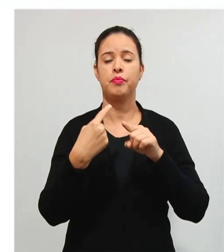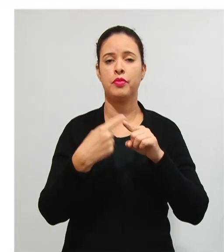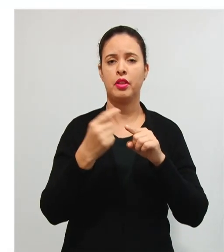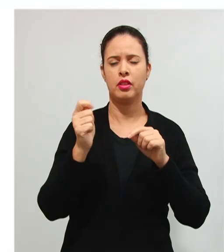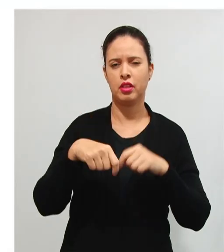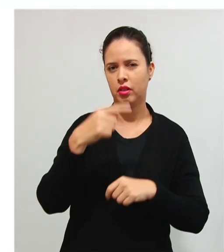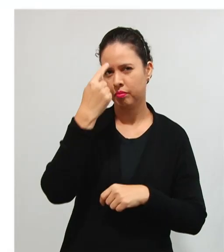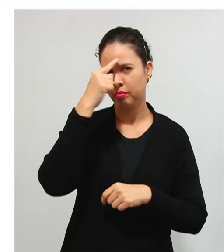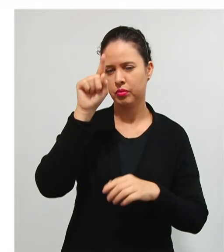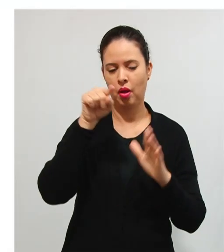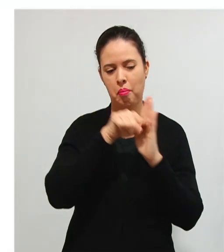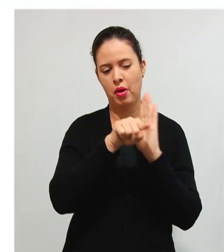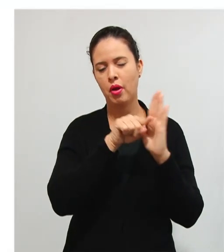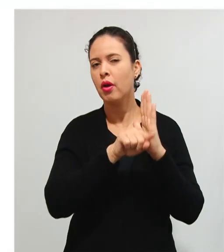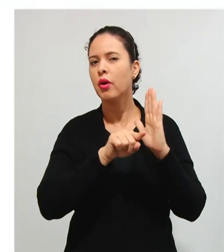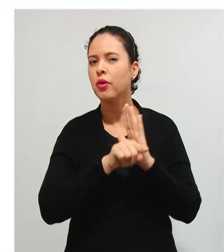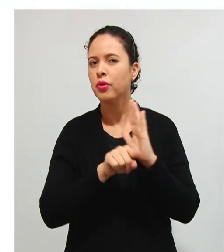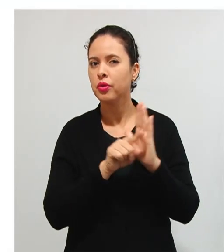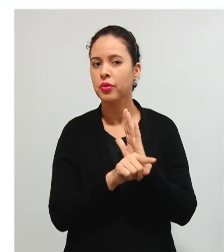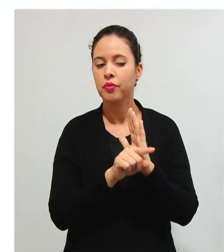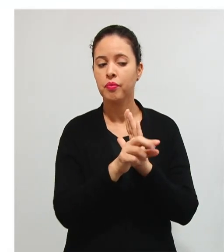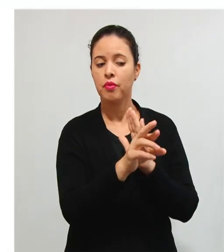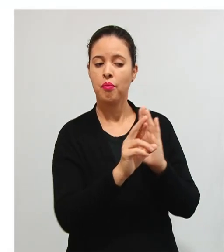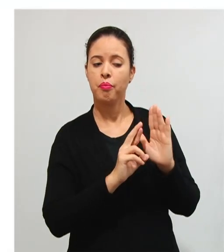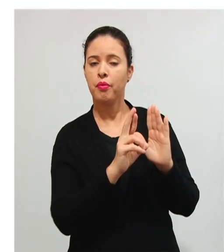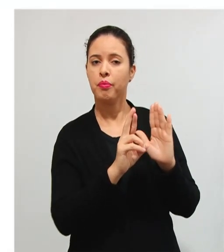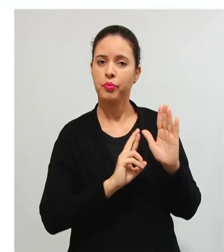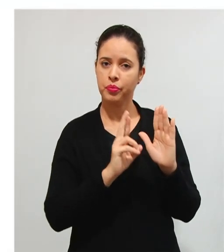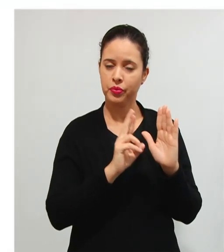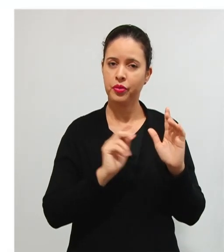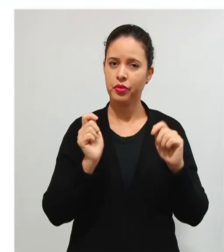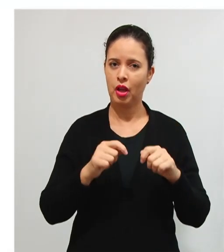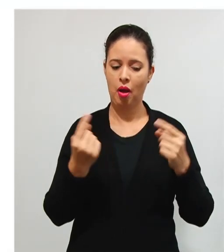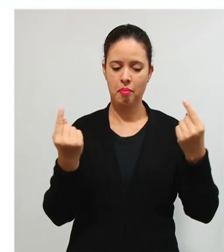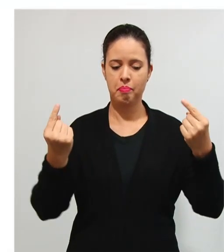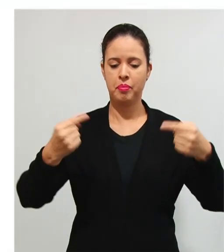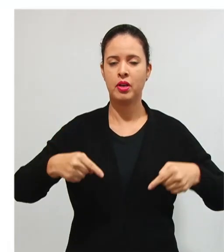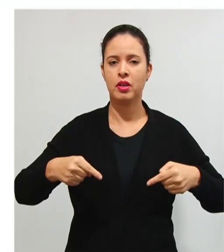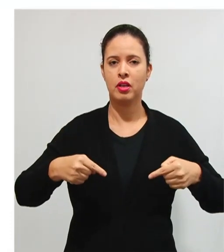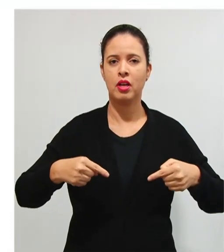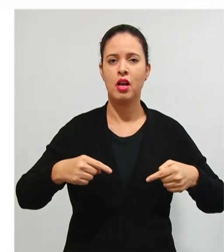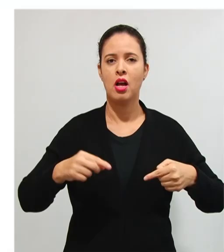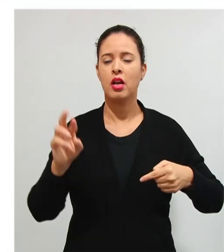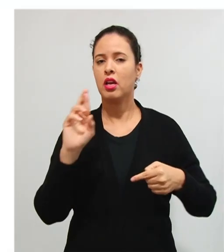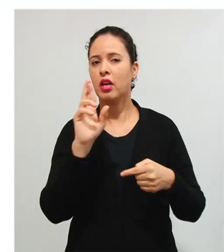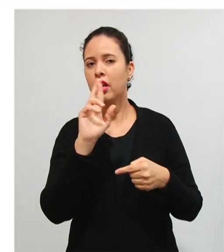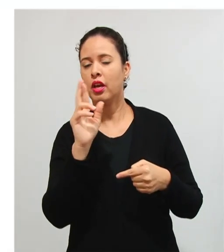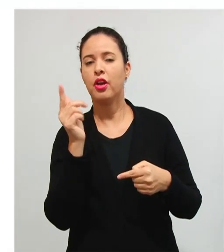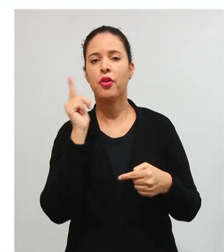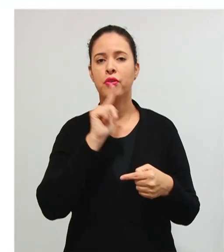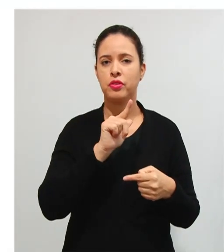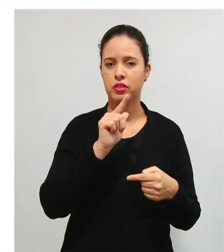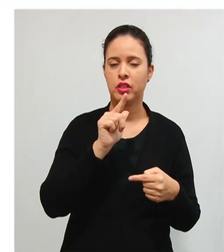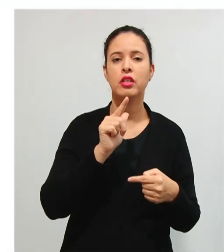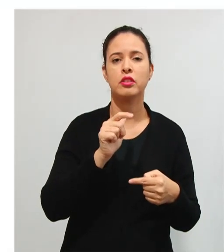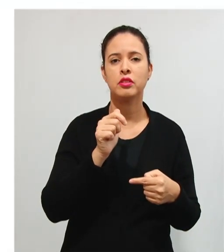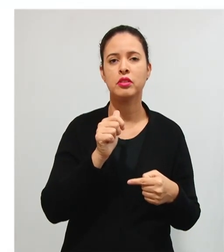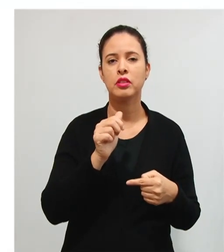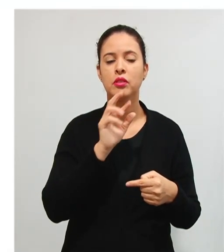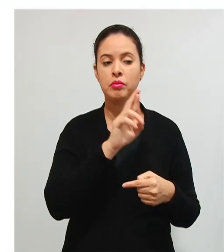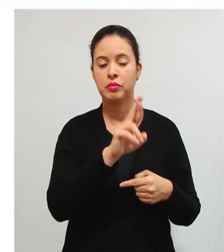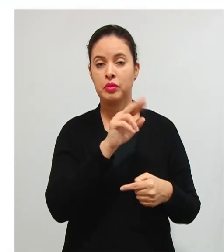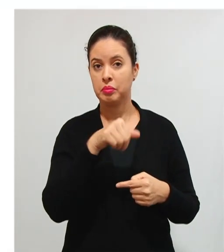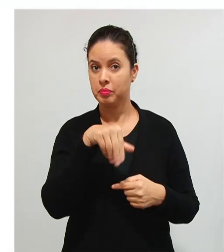criar perguntas e a partir dessas perguntas criar uma competição de quem acerta mais questões em menos tempo. Então